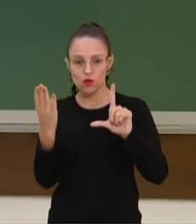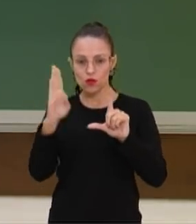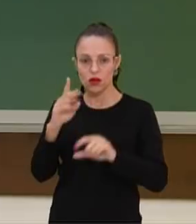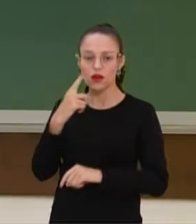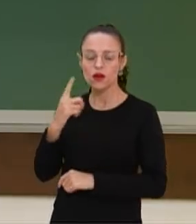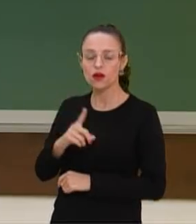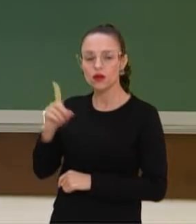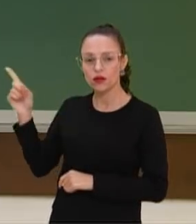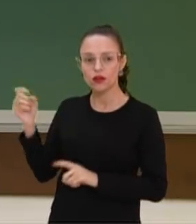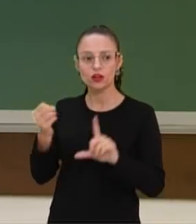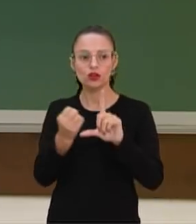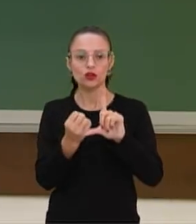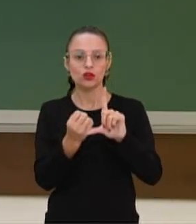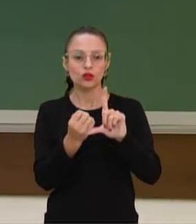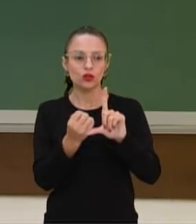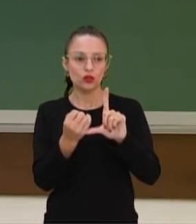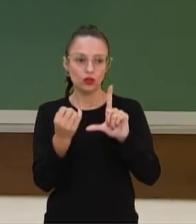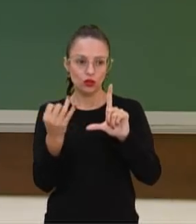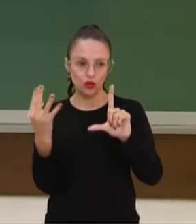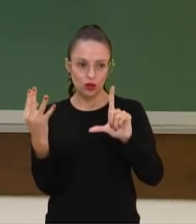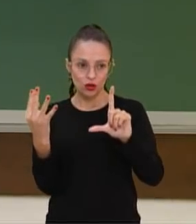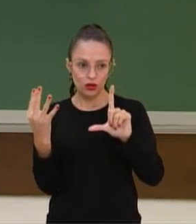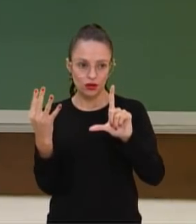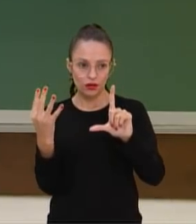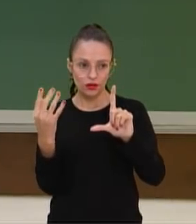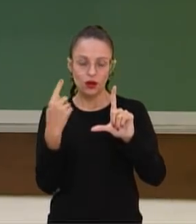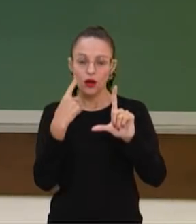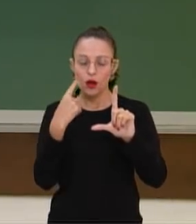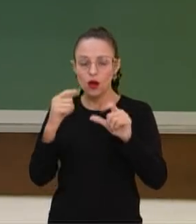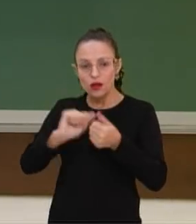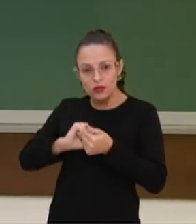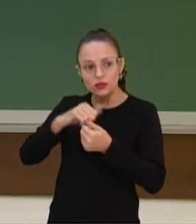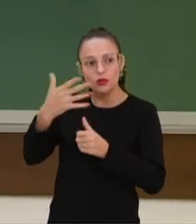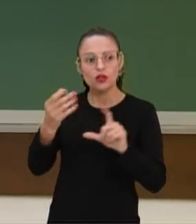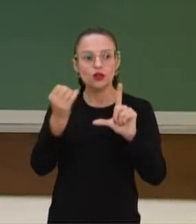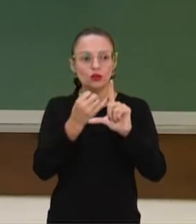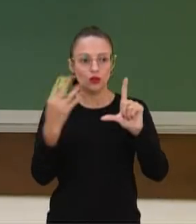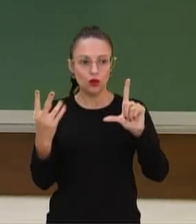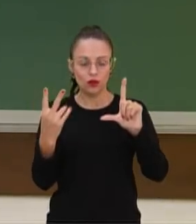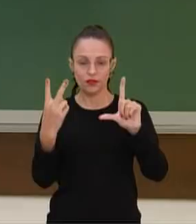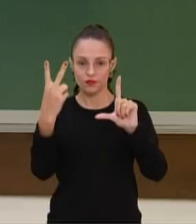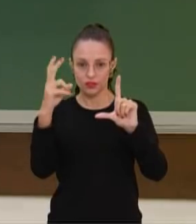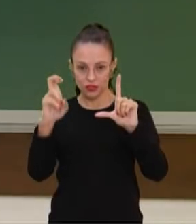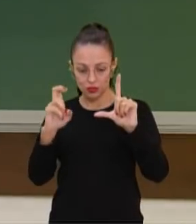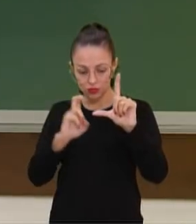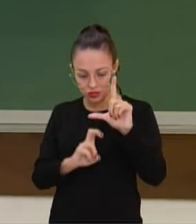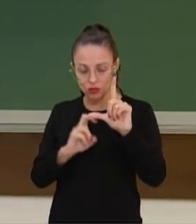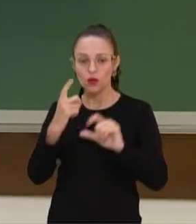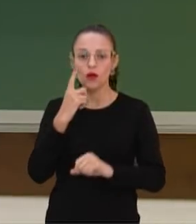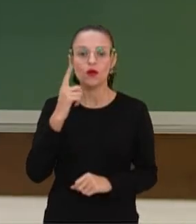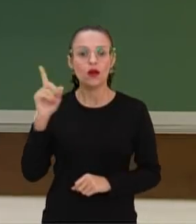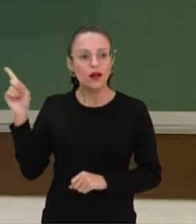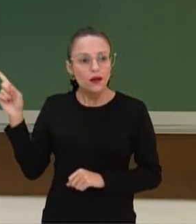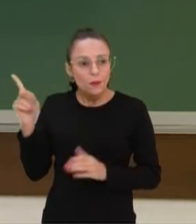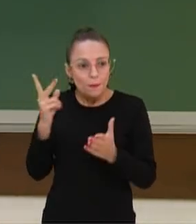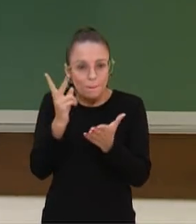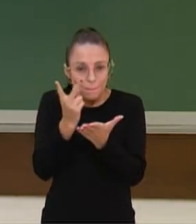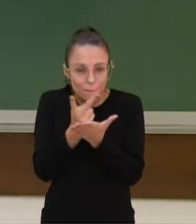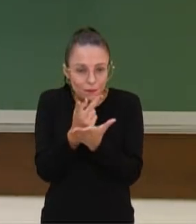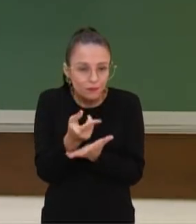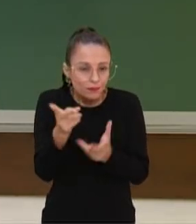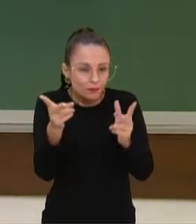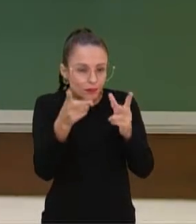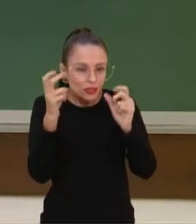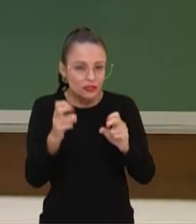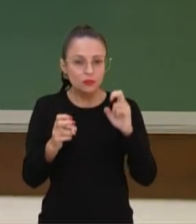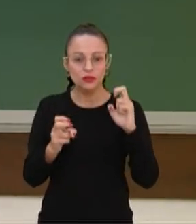exemplo. Log, lá no expoente, log de 25 na base 5, perceba que ele é expoente